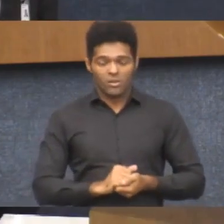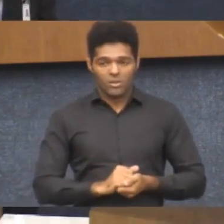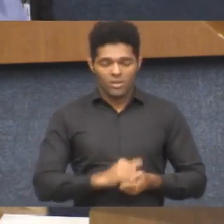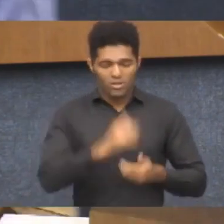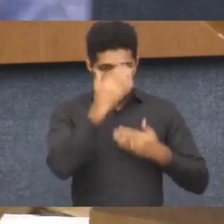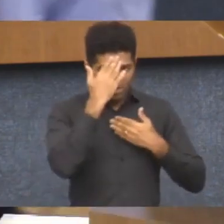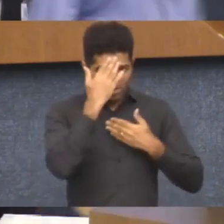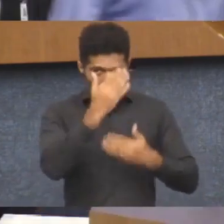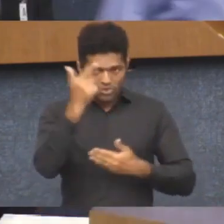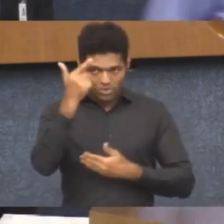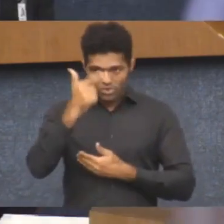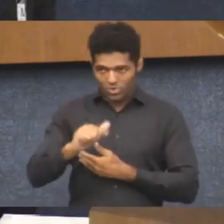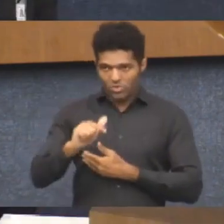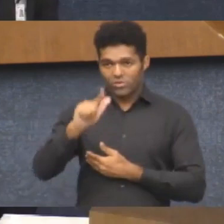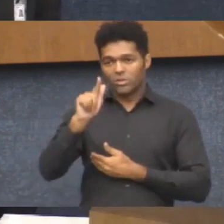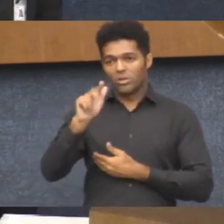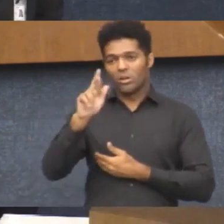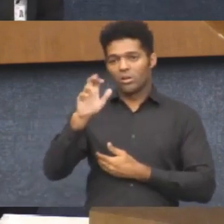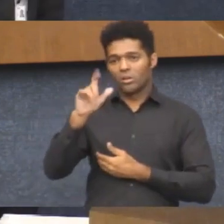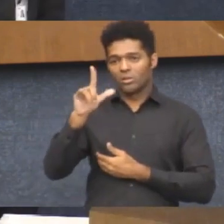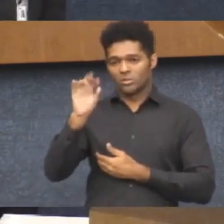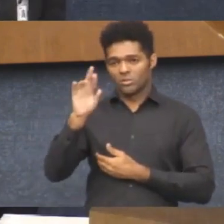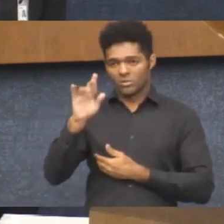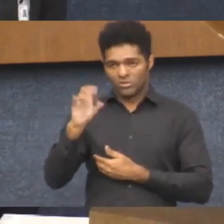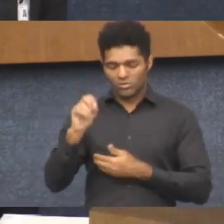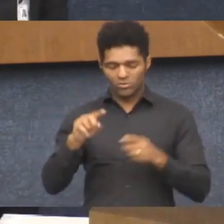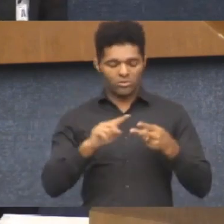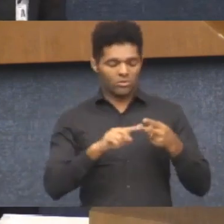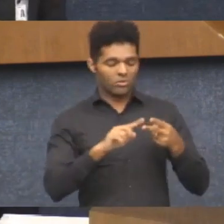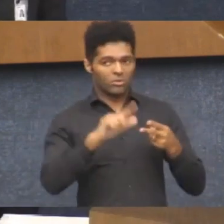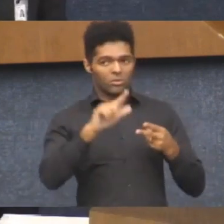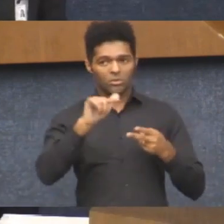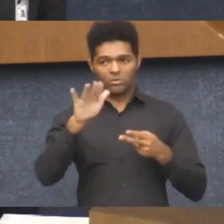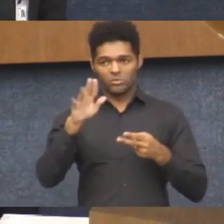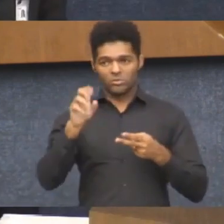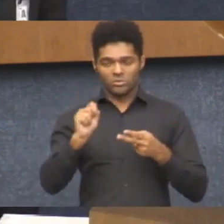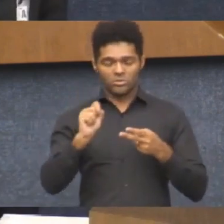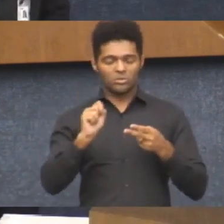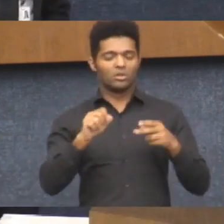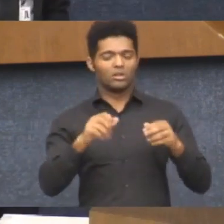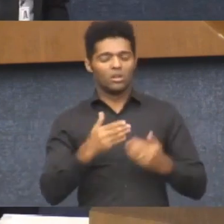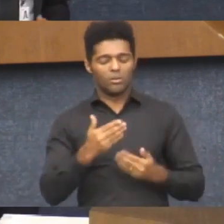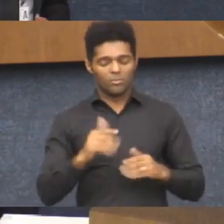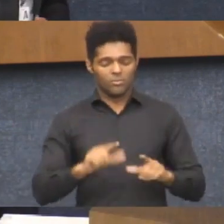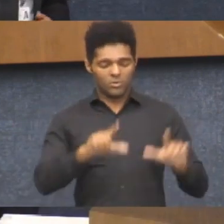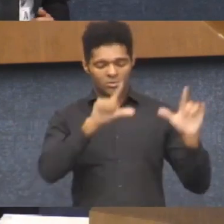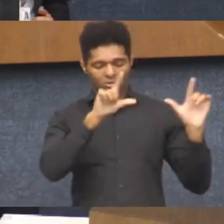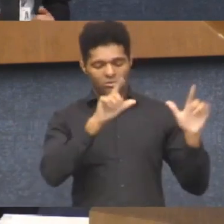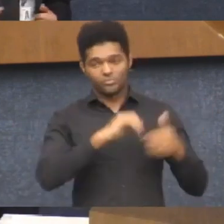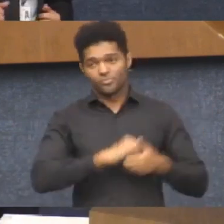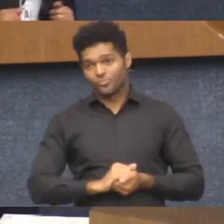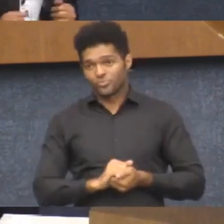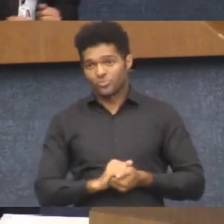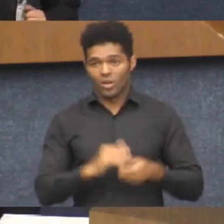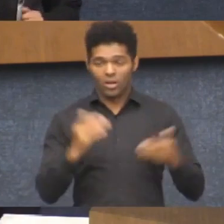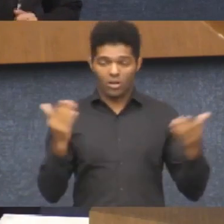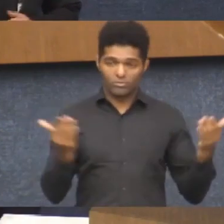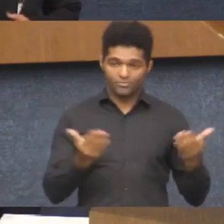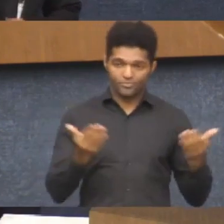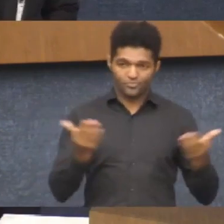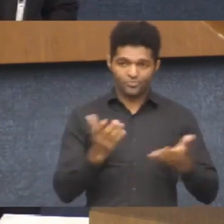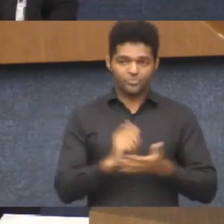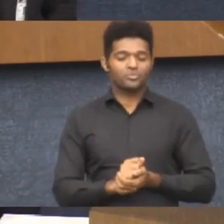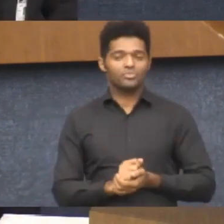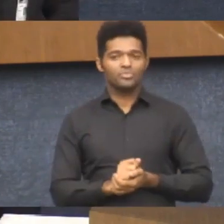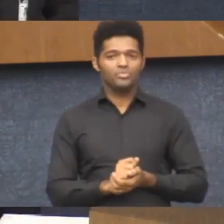Mais uma vez agradecemos então ao Gregório Vitor e Luiz Guilherme pela apresentação. Teremos